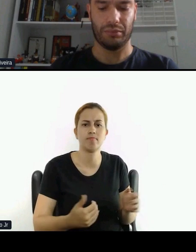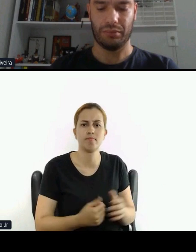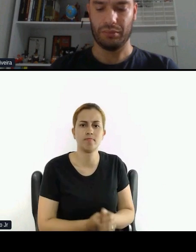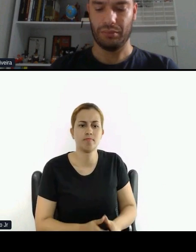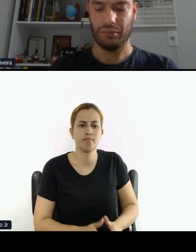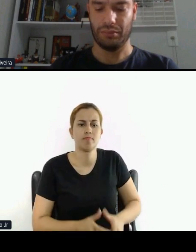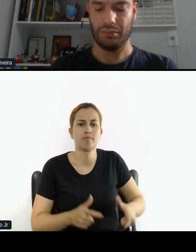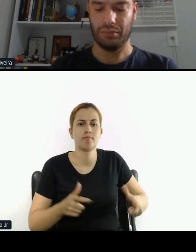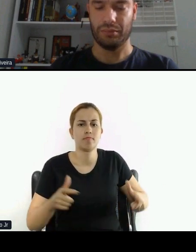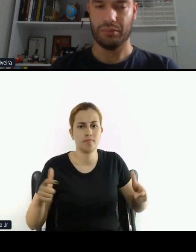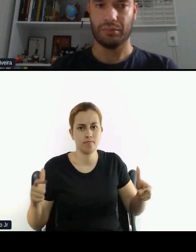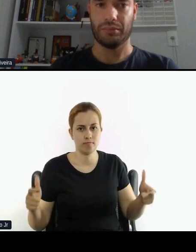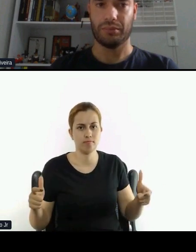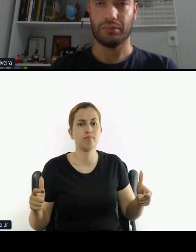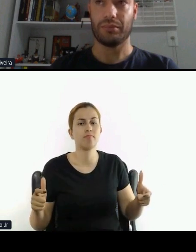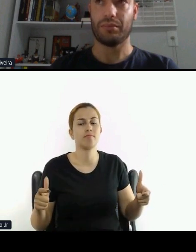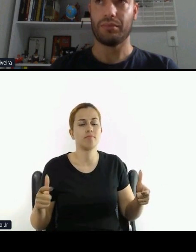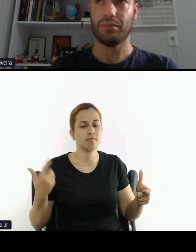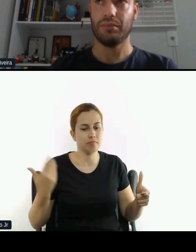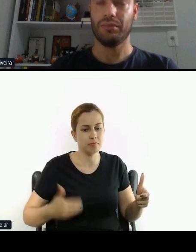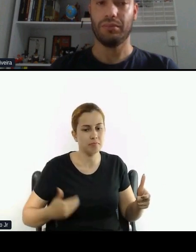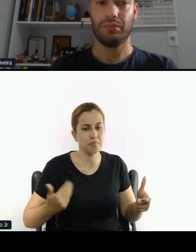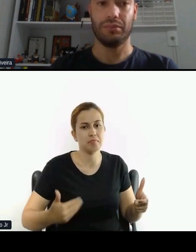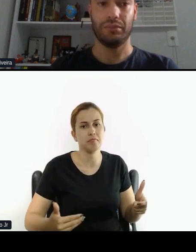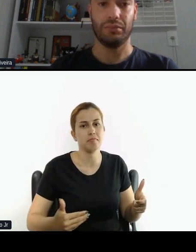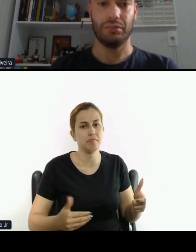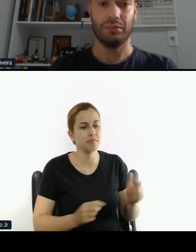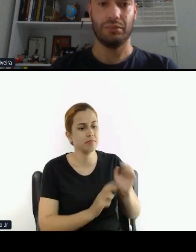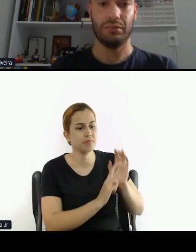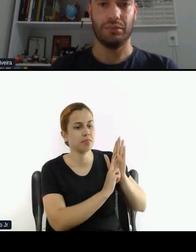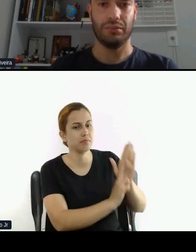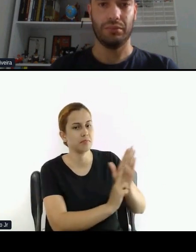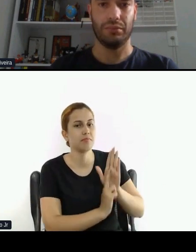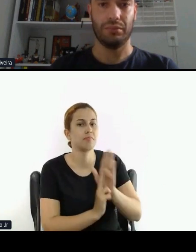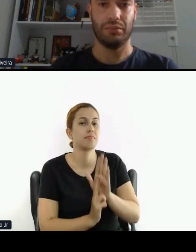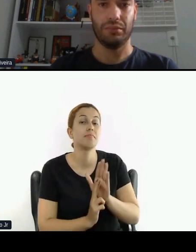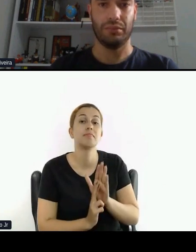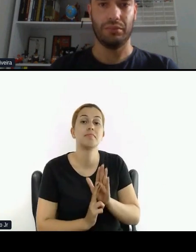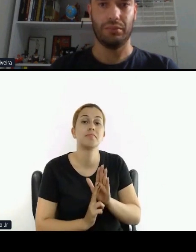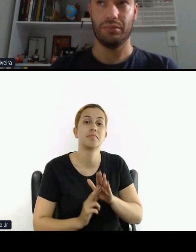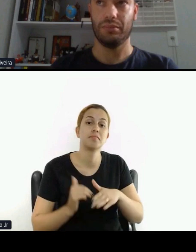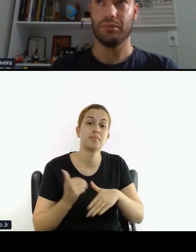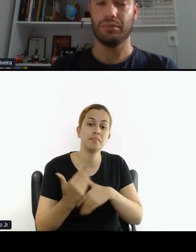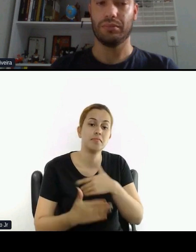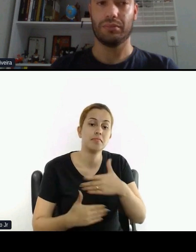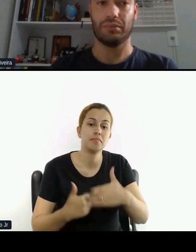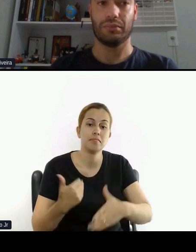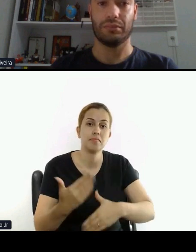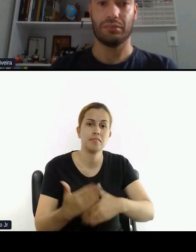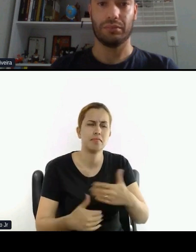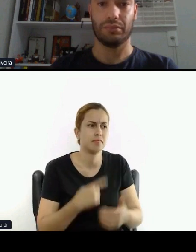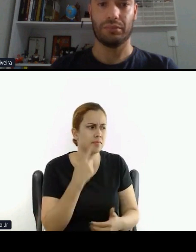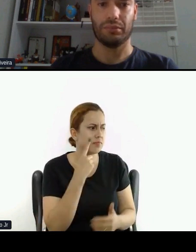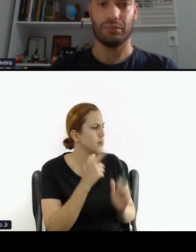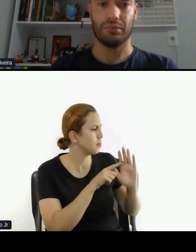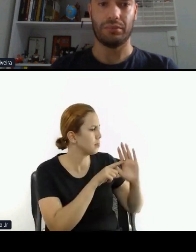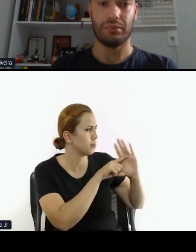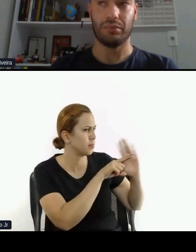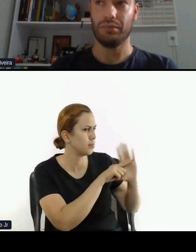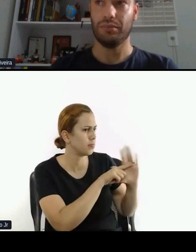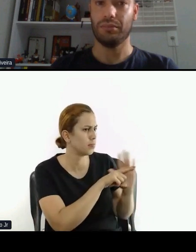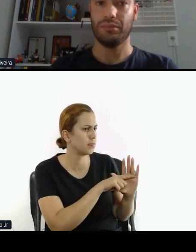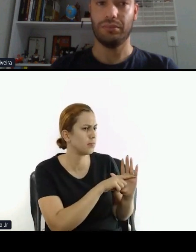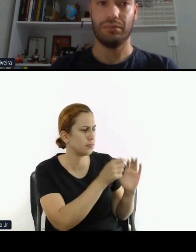E eles vão tendo essas referências. E quando eles fazem essa verificação, não é só de